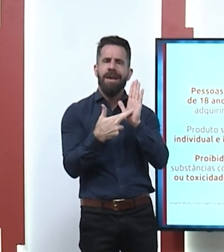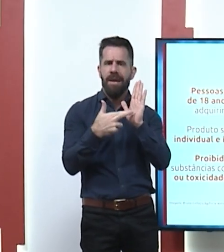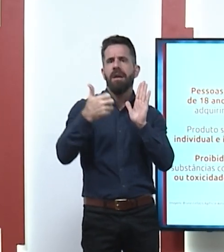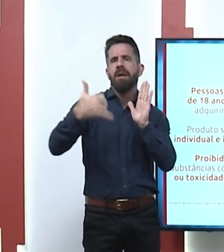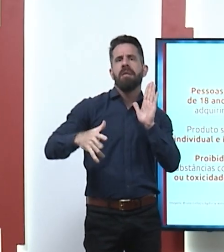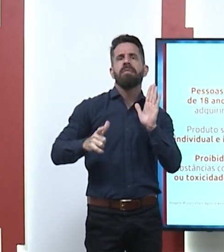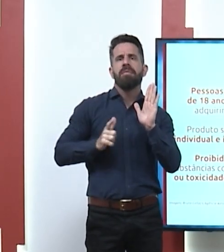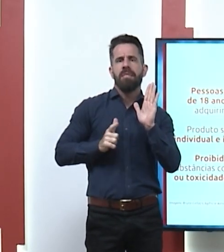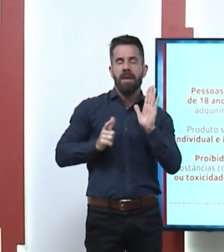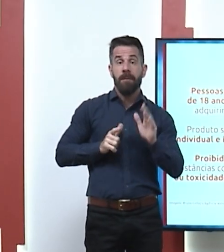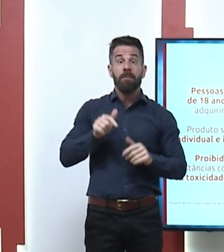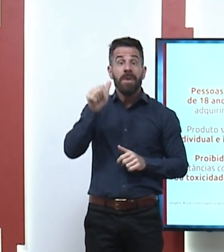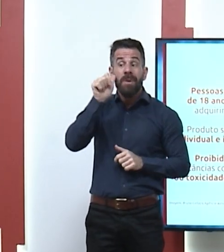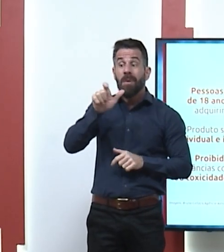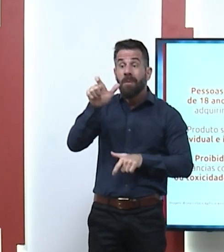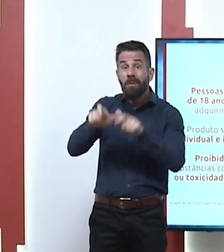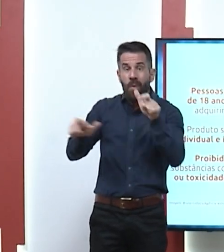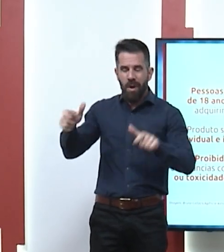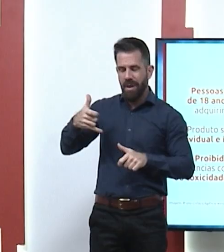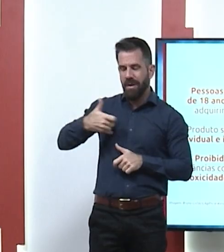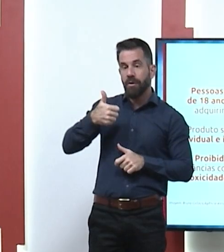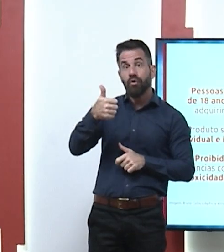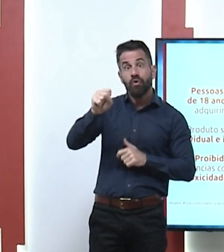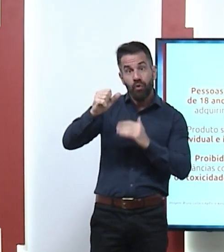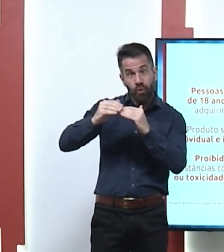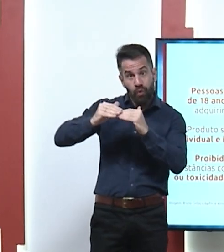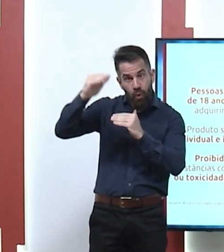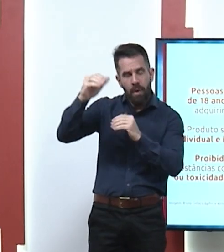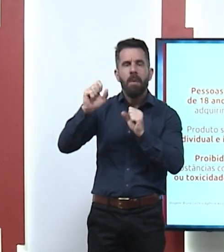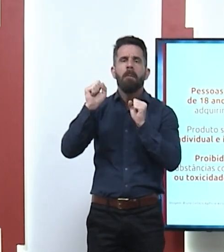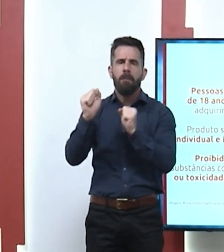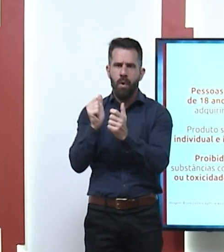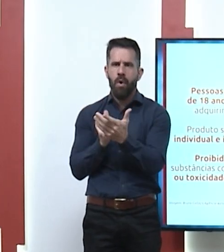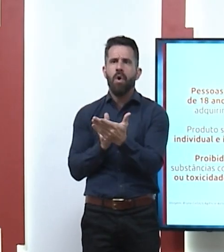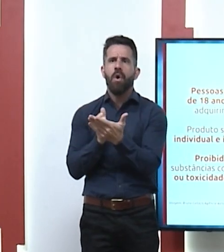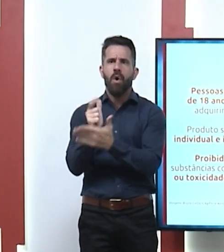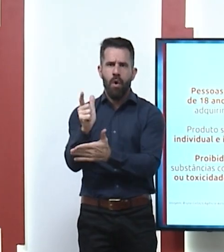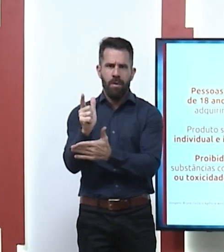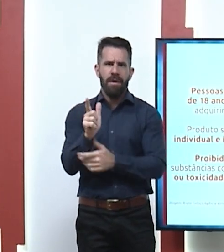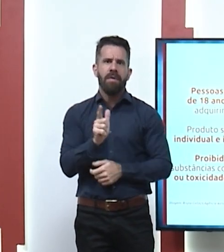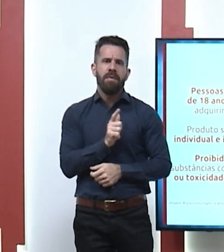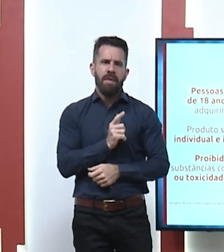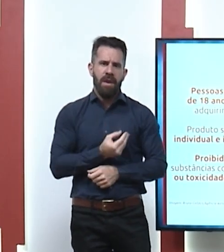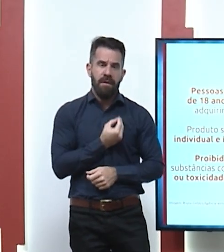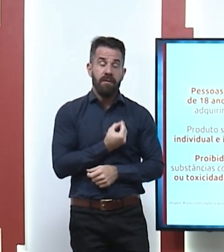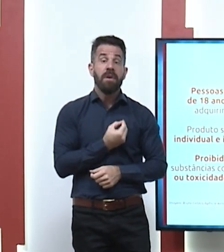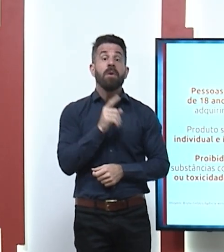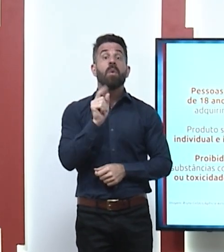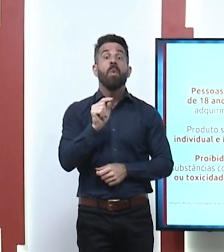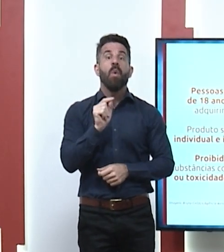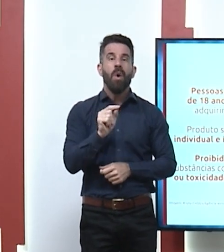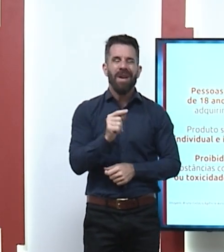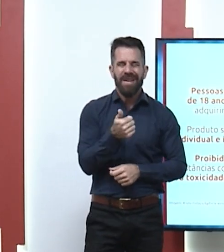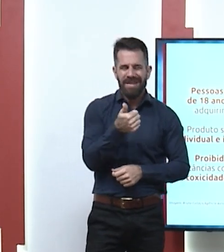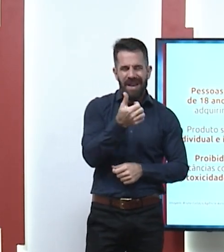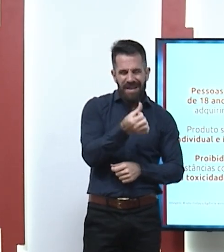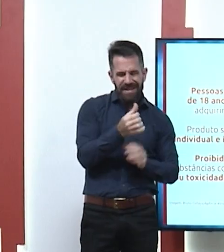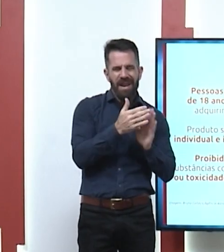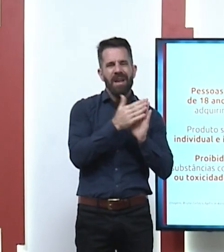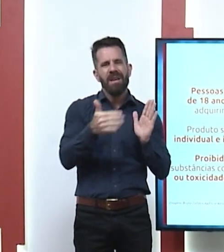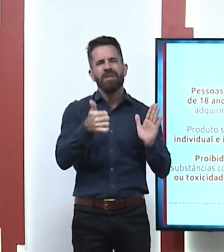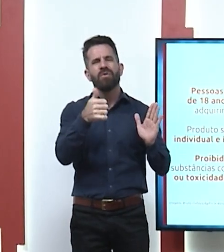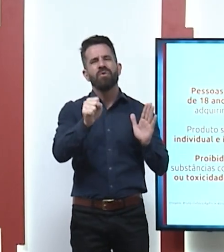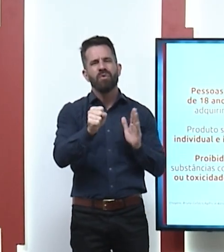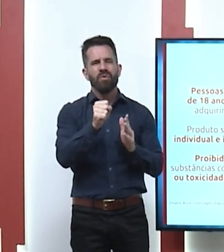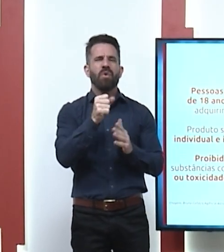mulheres com mais de 18 anos poderão adquirir esses sprays. Entre 16 e 18 anos, a